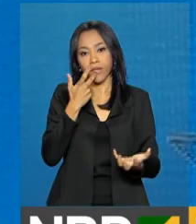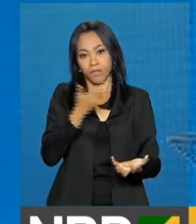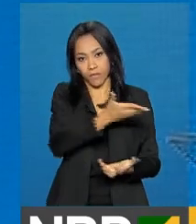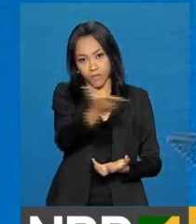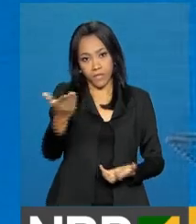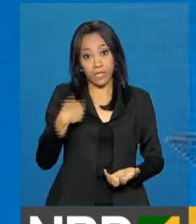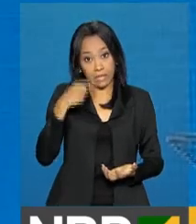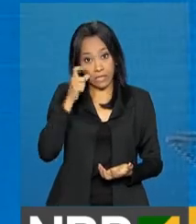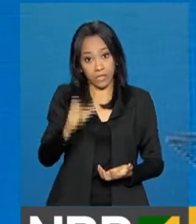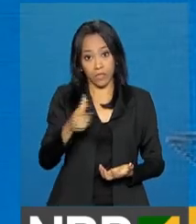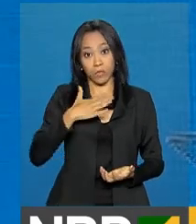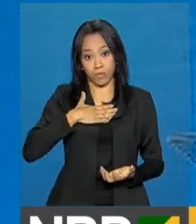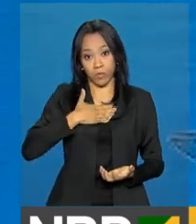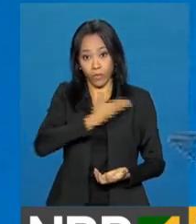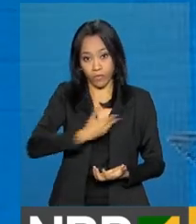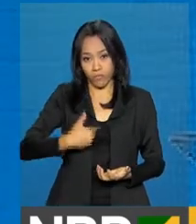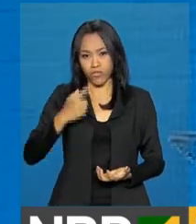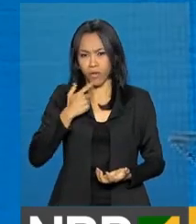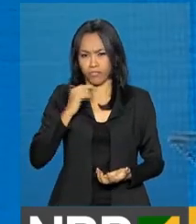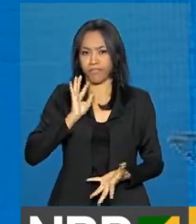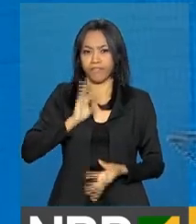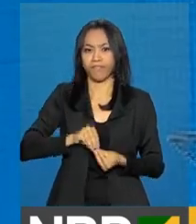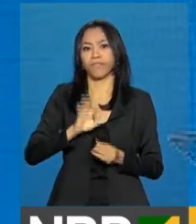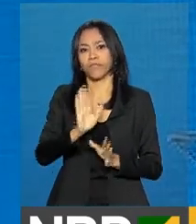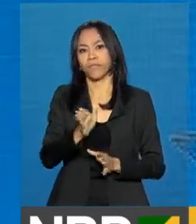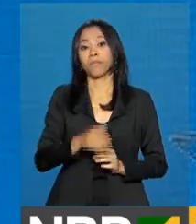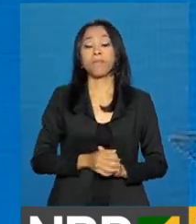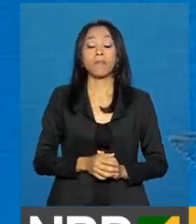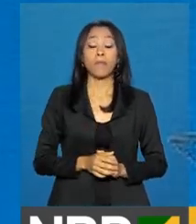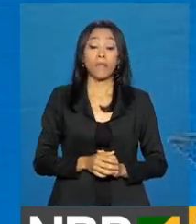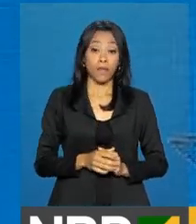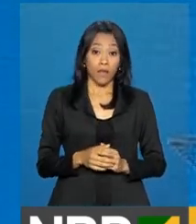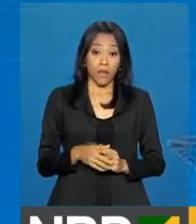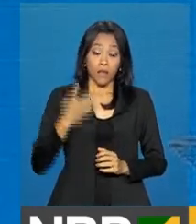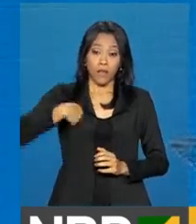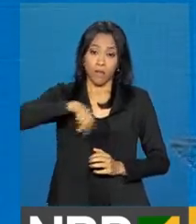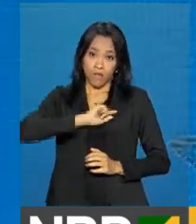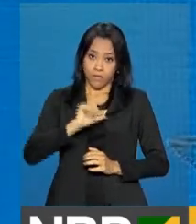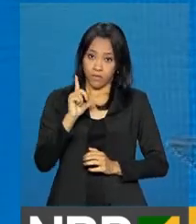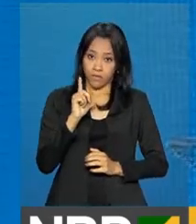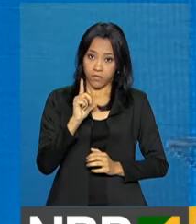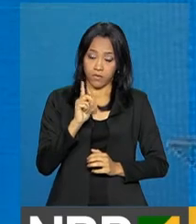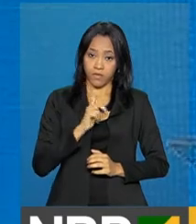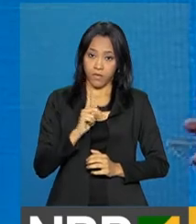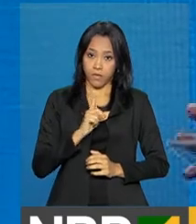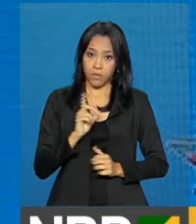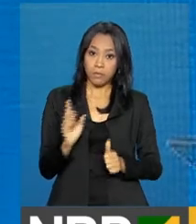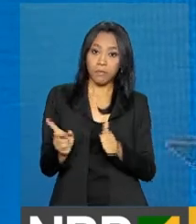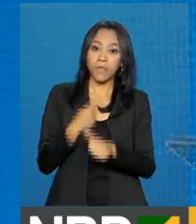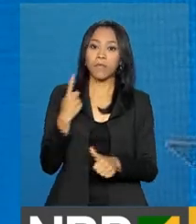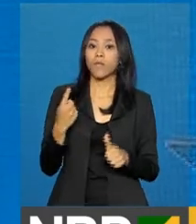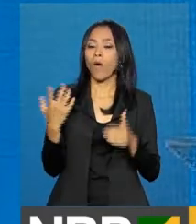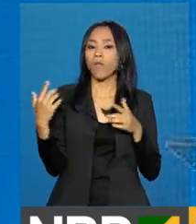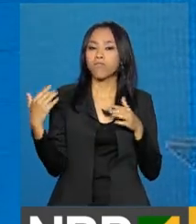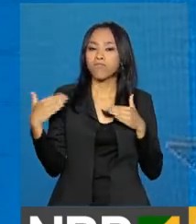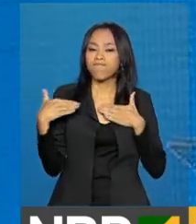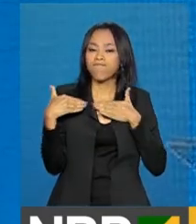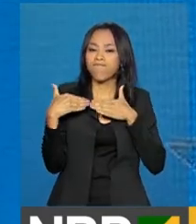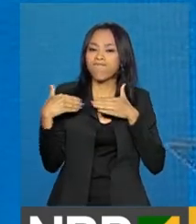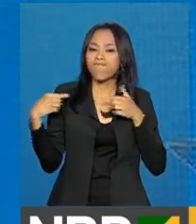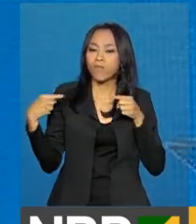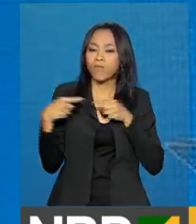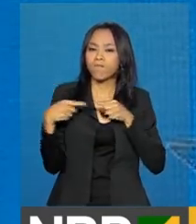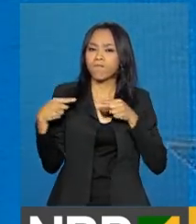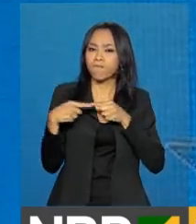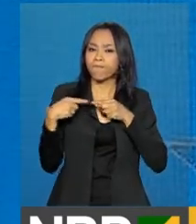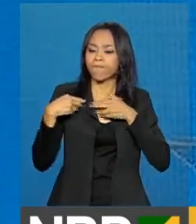já vou concluindo, não é? Nós temos uma, em primeiro lugar, uma harmonia muito grande